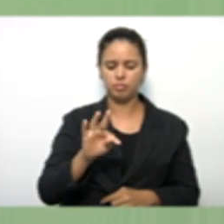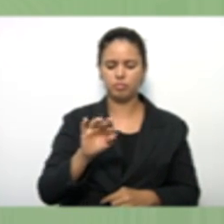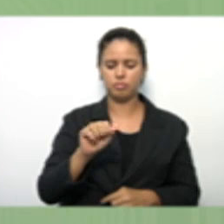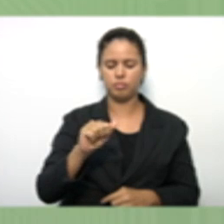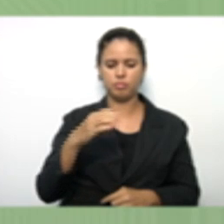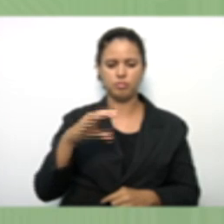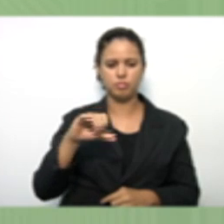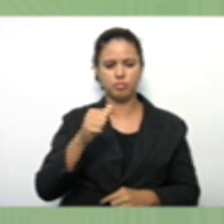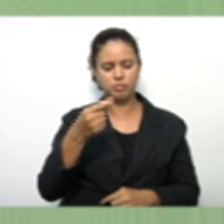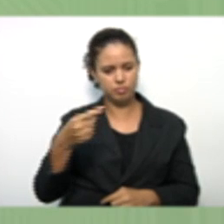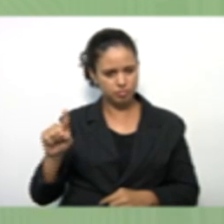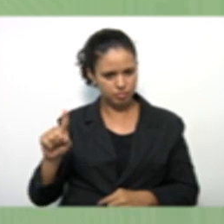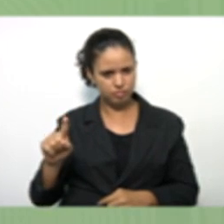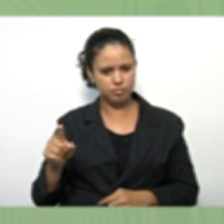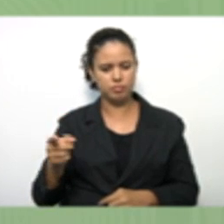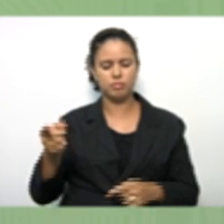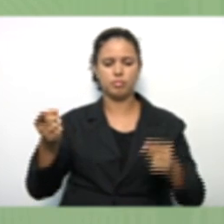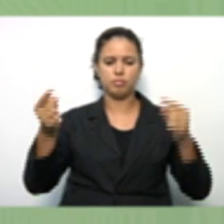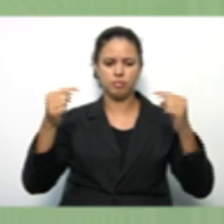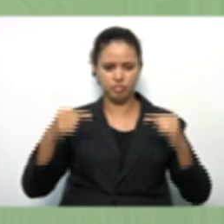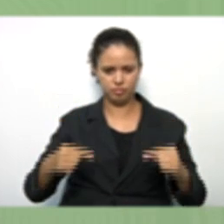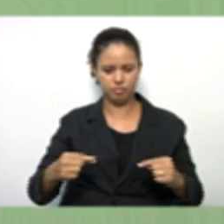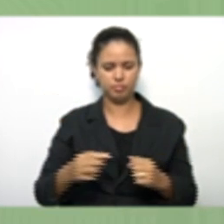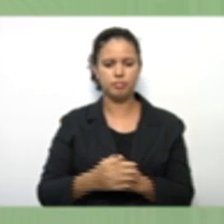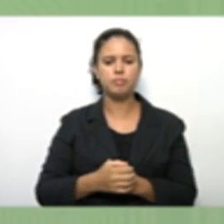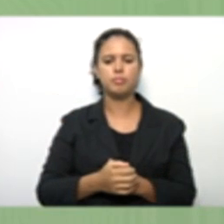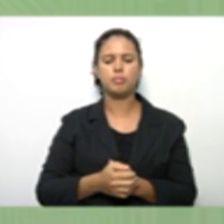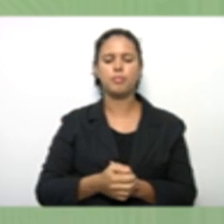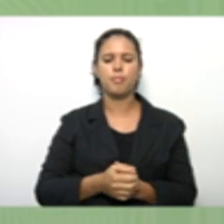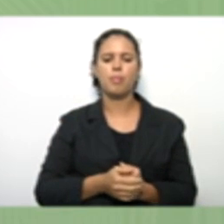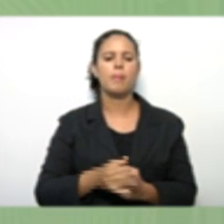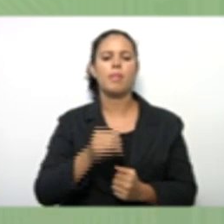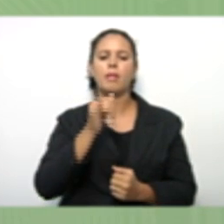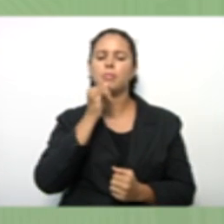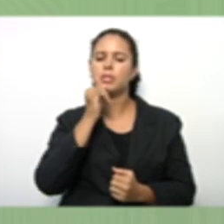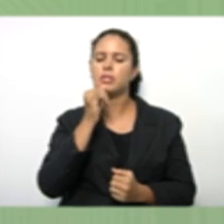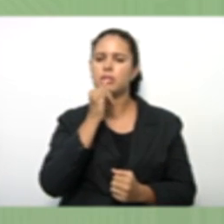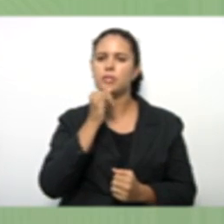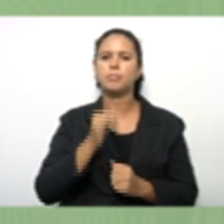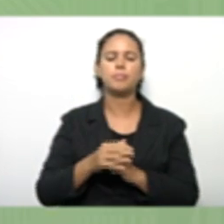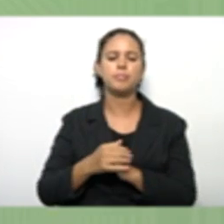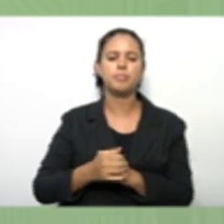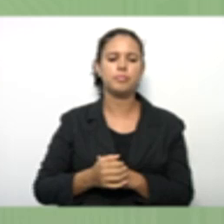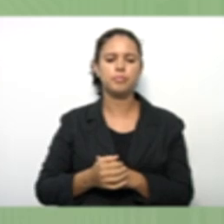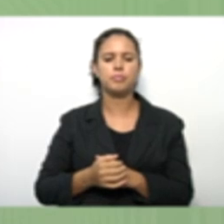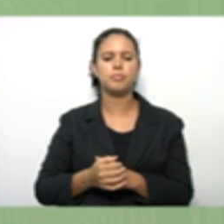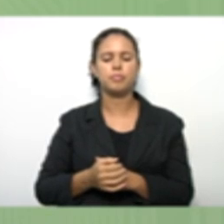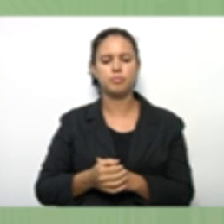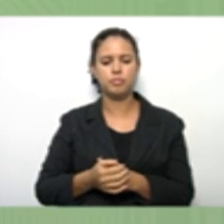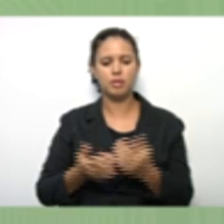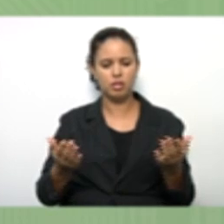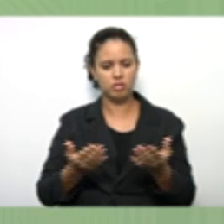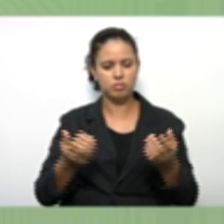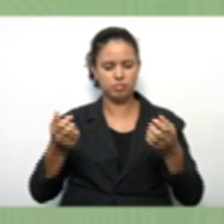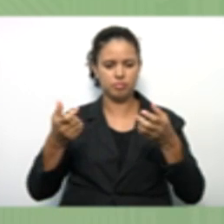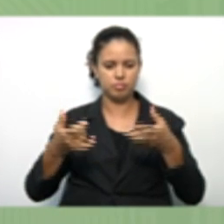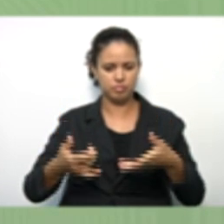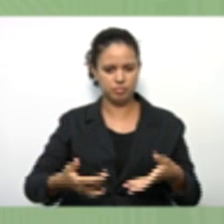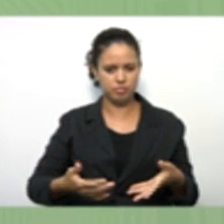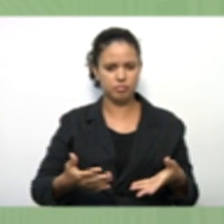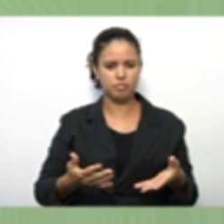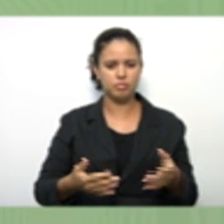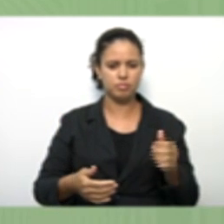passivo exigível. Exemplo de fato administrativo permutativo entre componentes